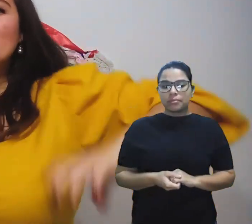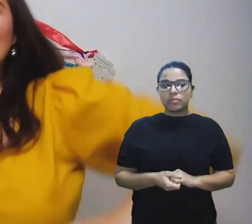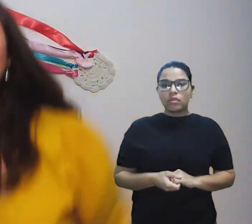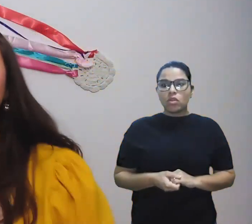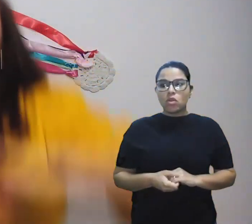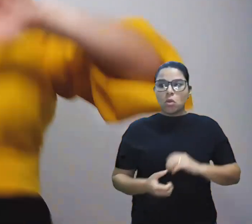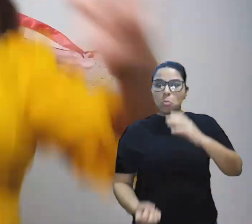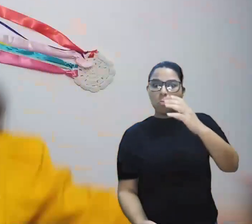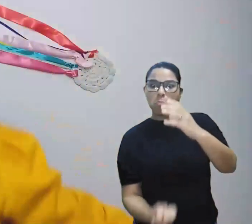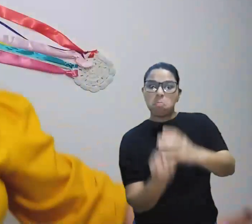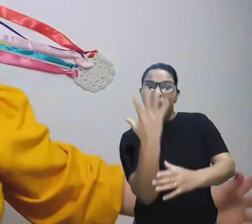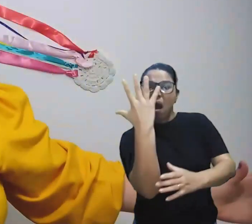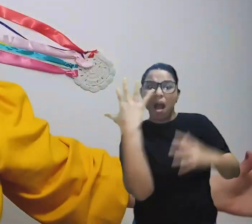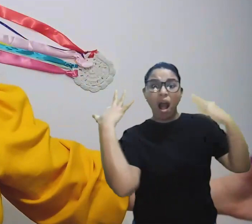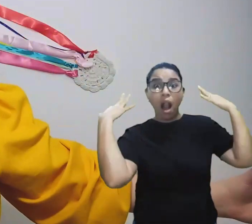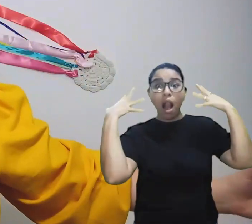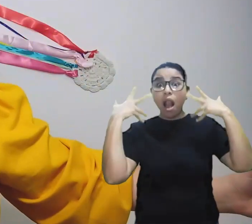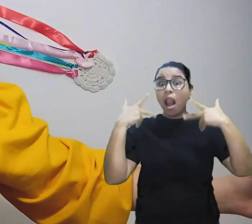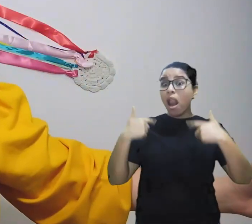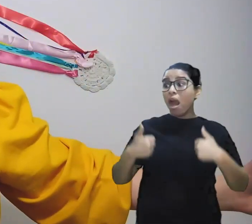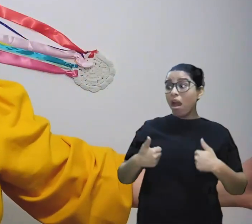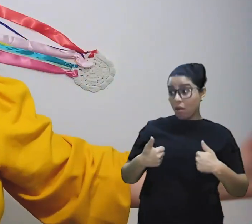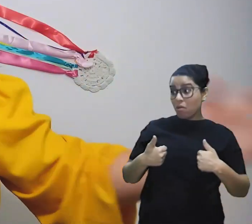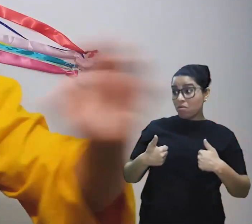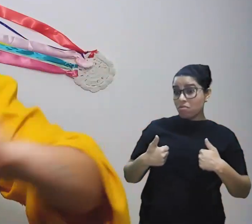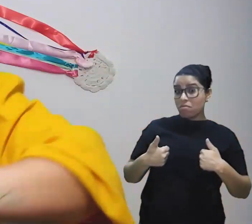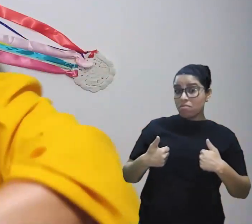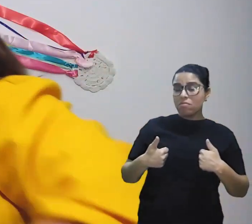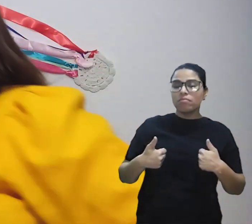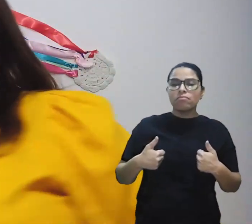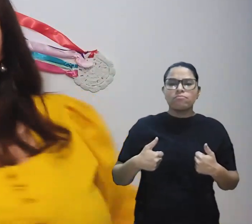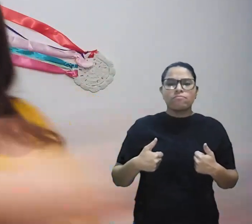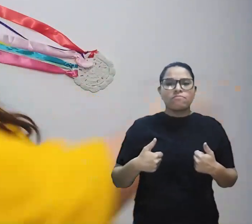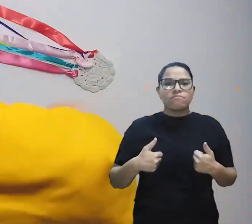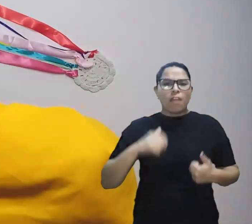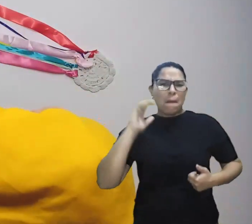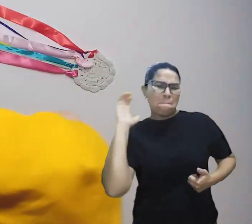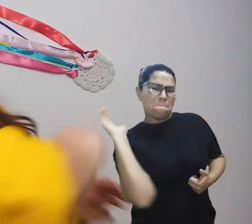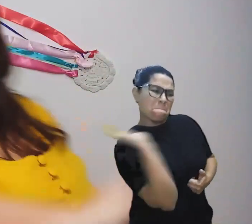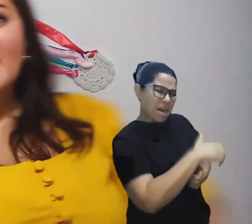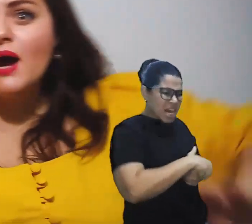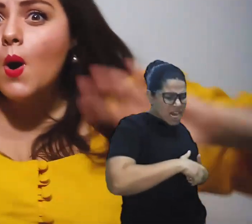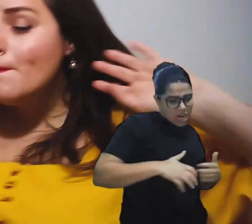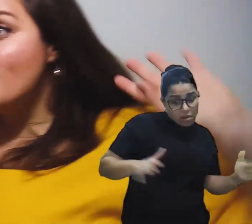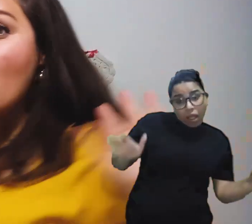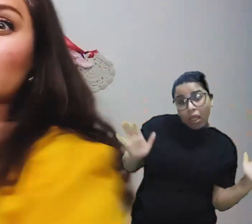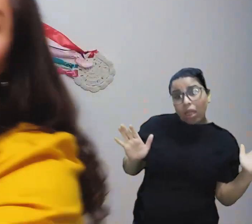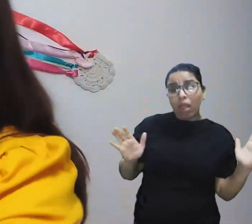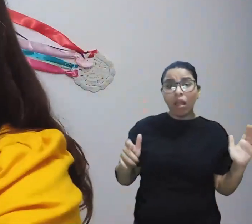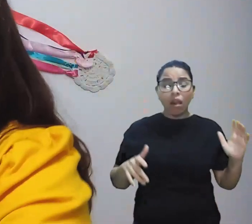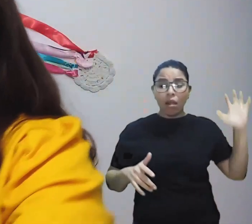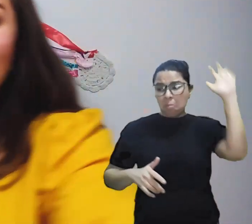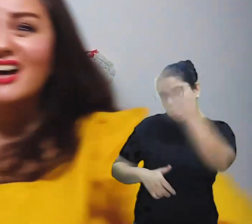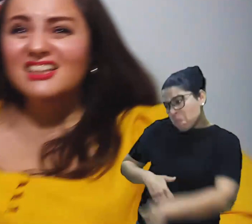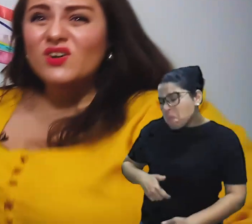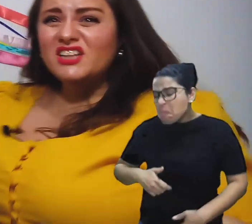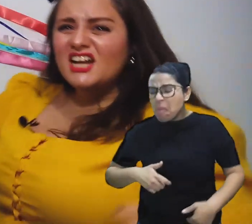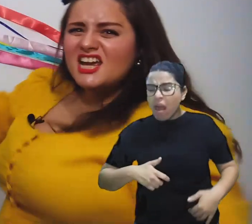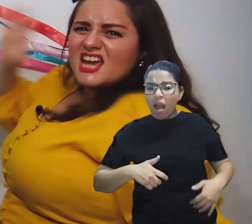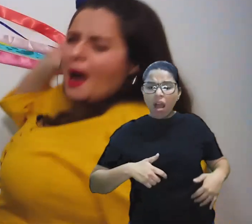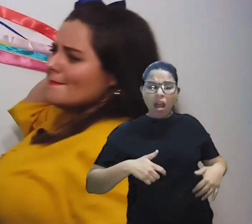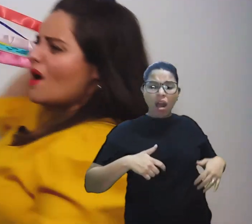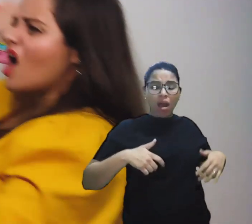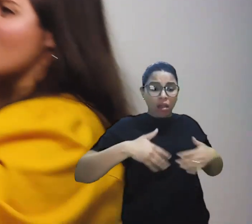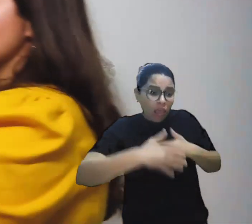E pulou um leão na frente deles. Deu um tapa no espantalho, derrubou o lenhador de lata e quando